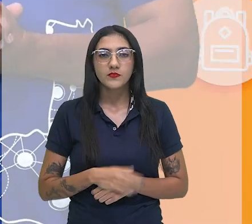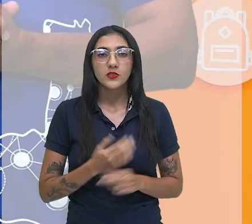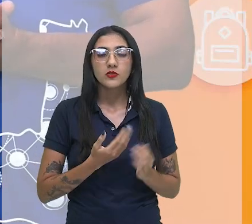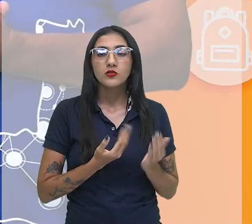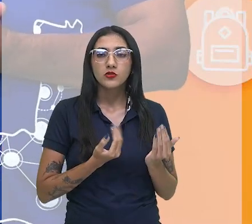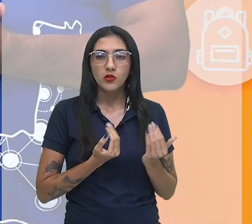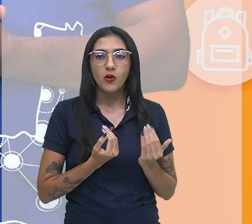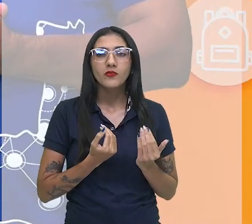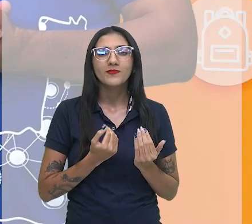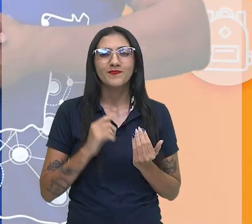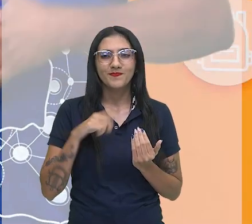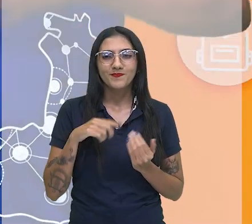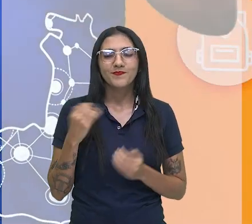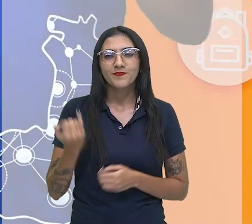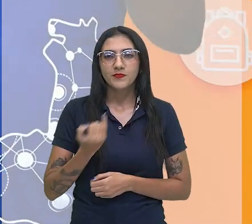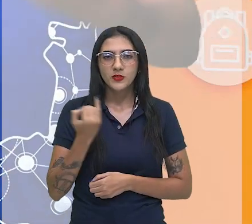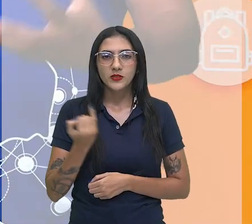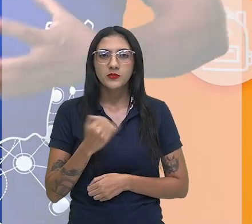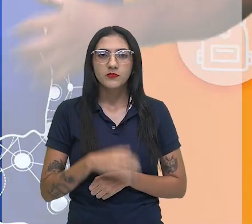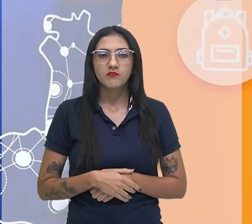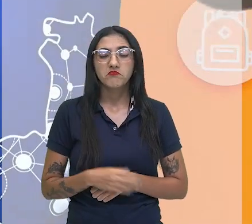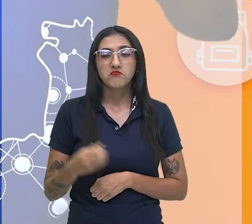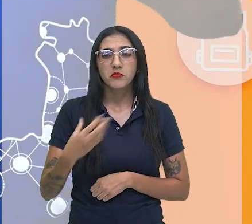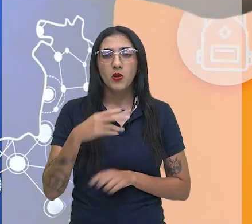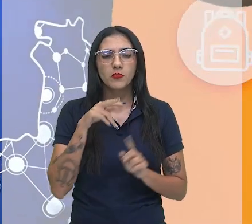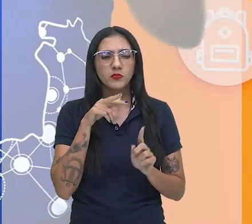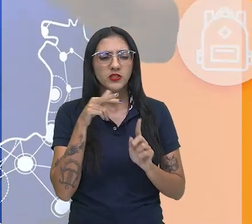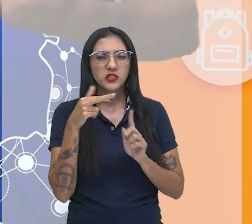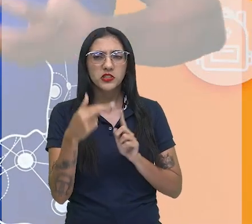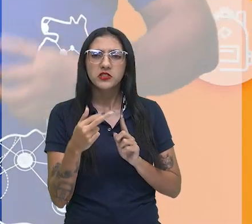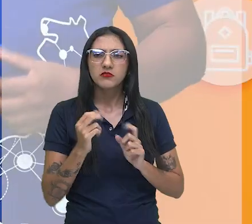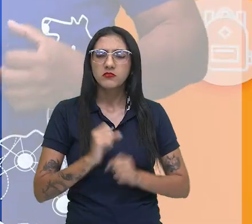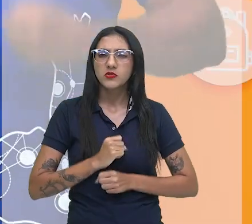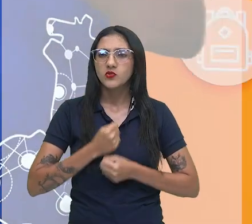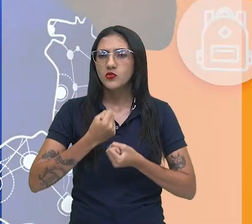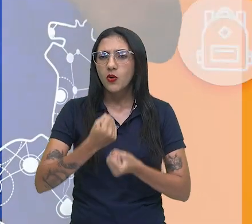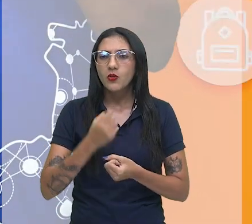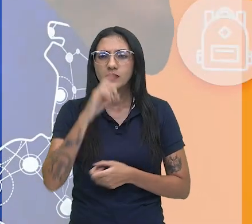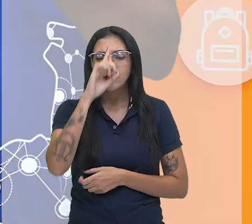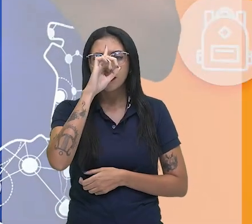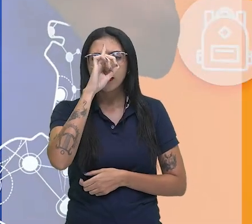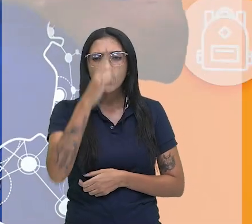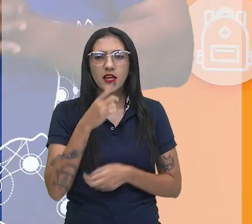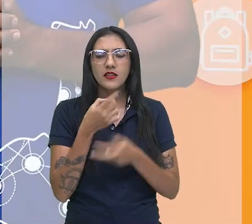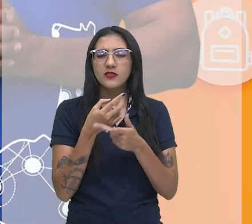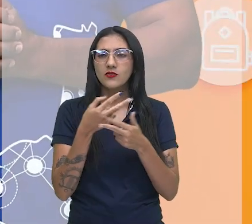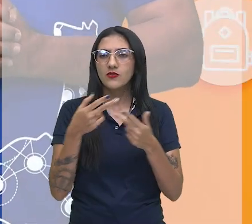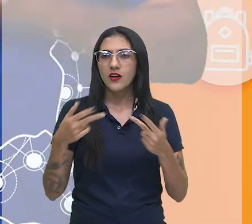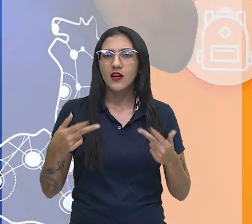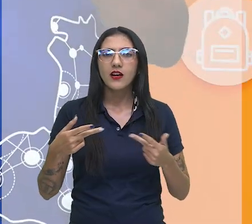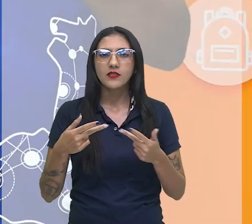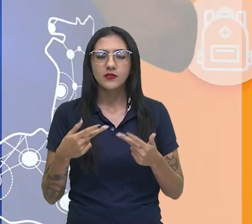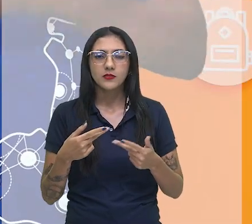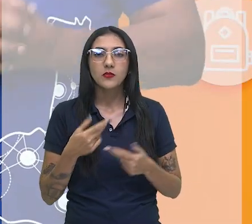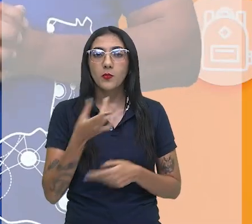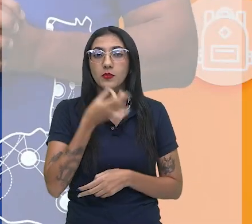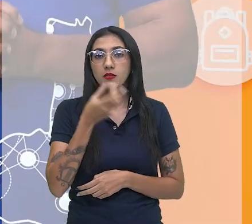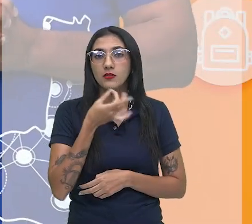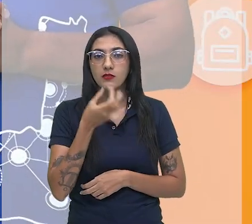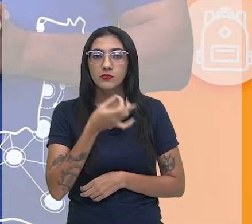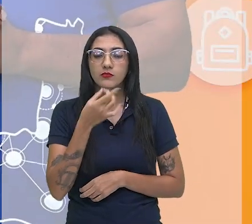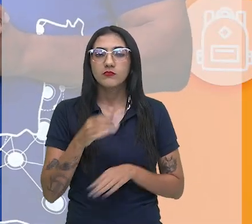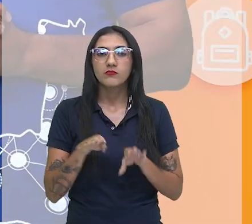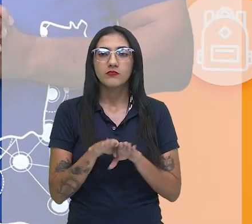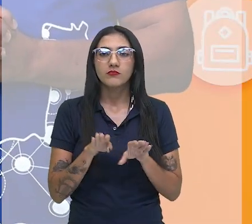também importantíssimo. Novas perspectivas, gás, ideias, né, força, energia do jovem para